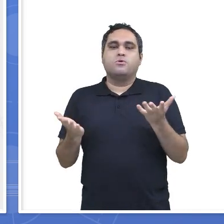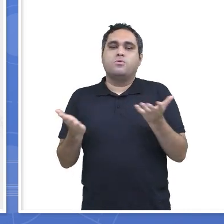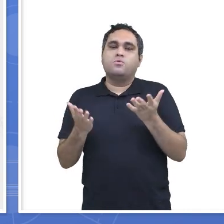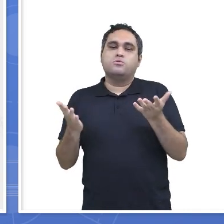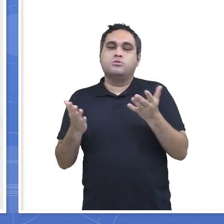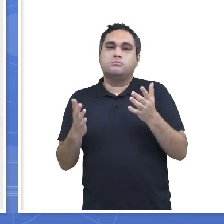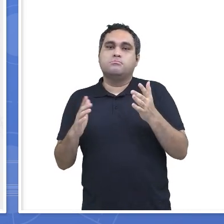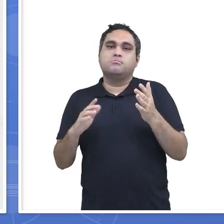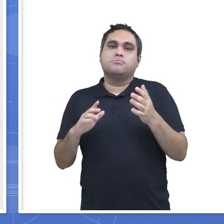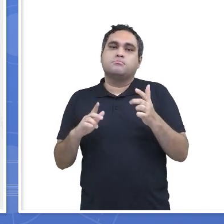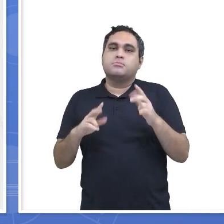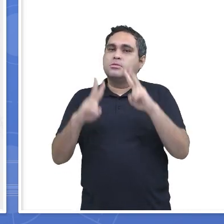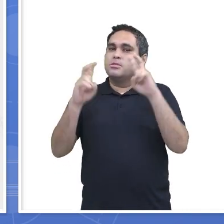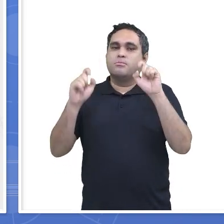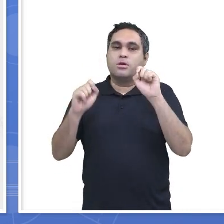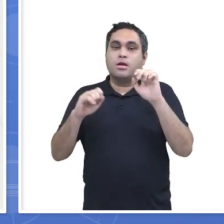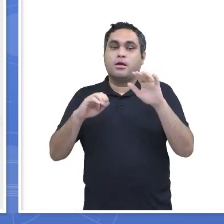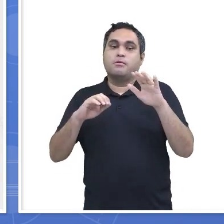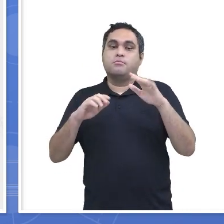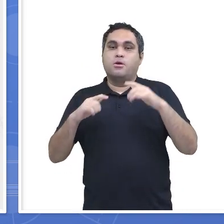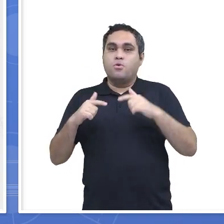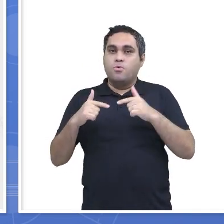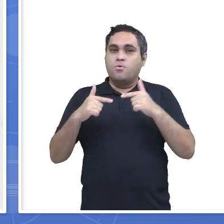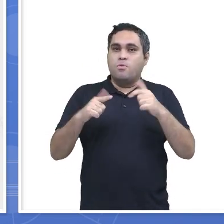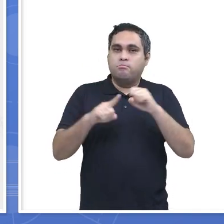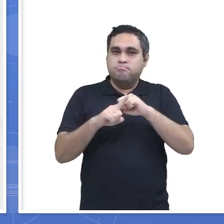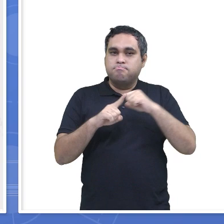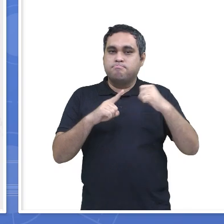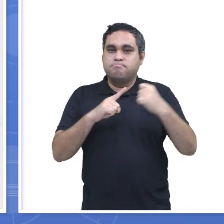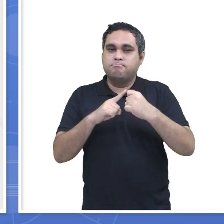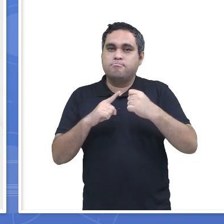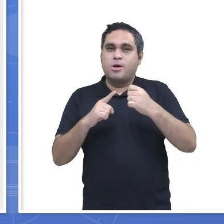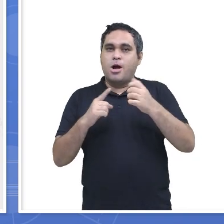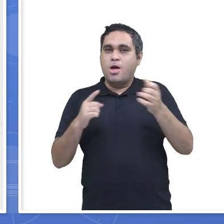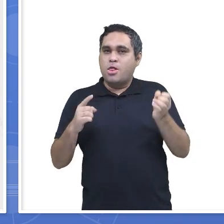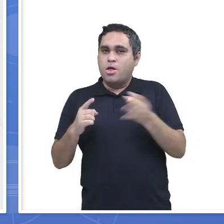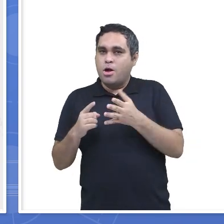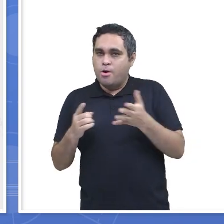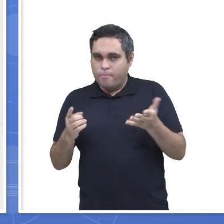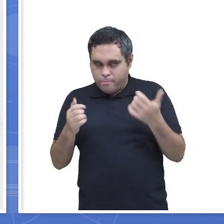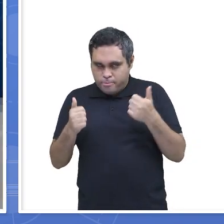movimentos sociais na contemporaneidade. Vamos lá?